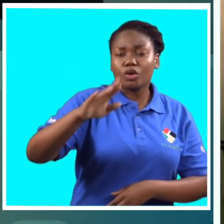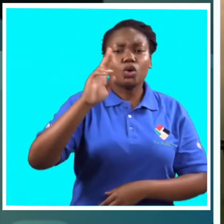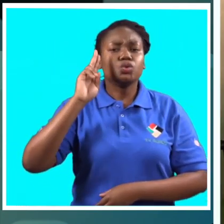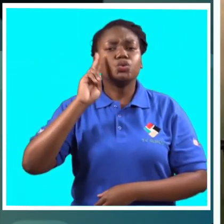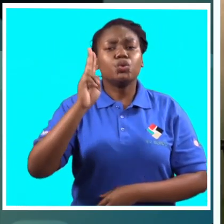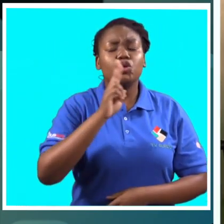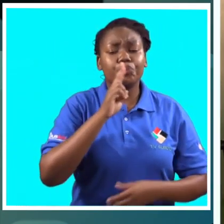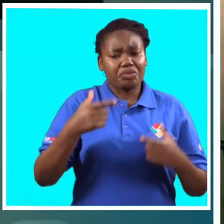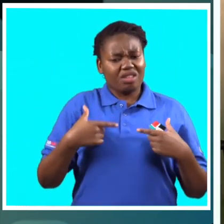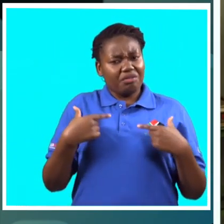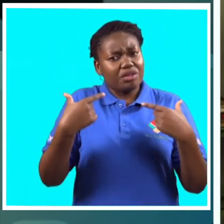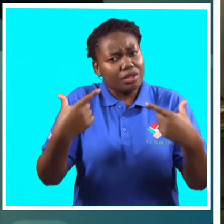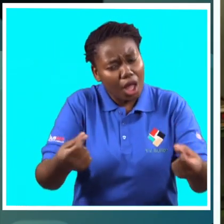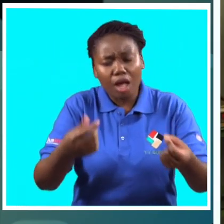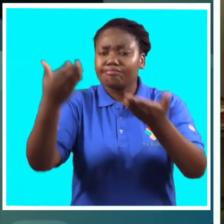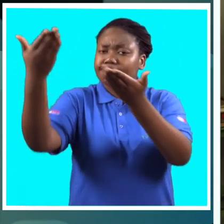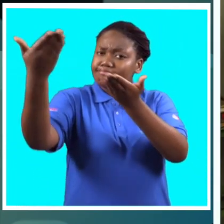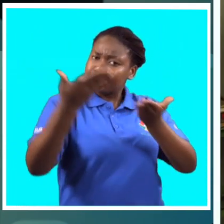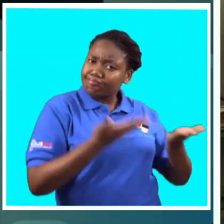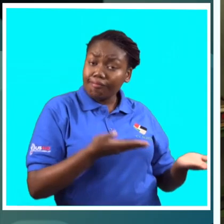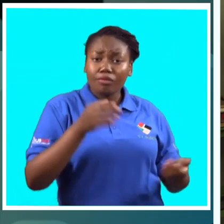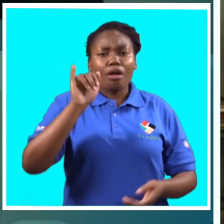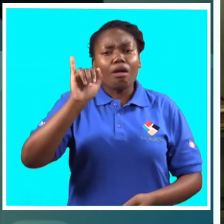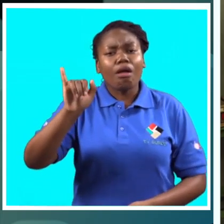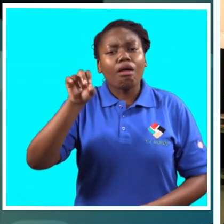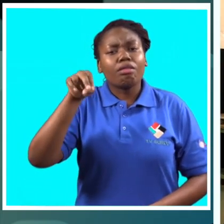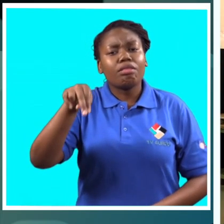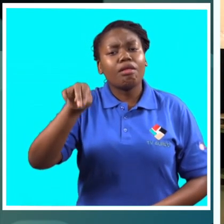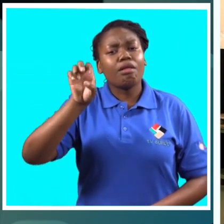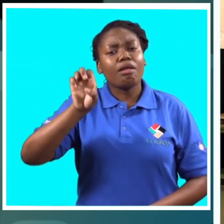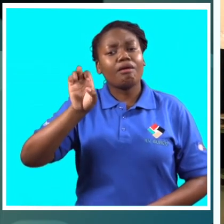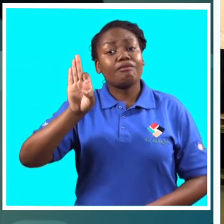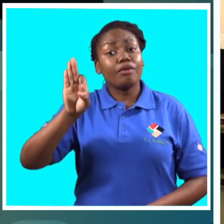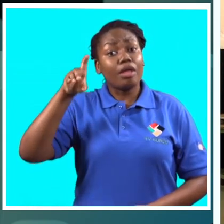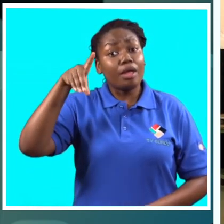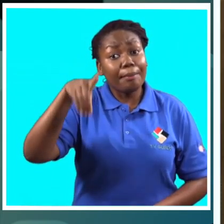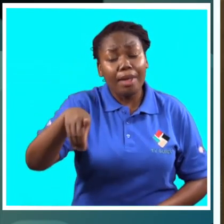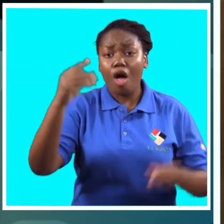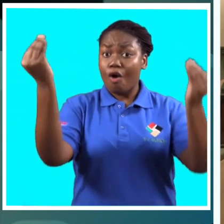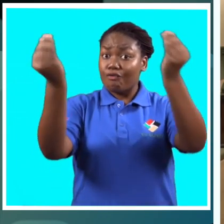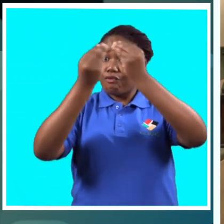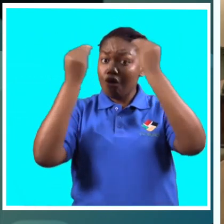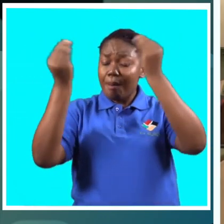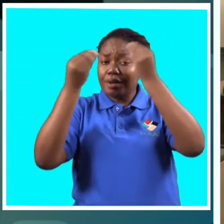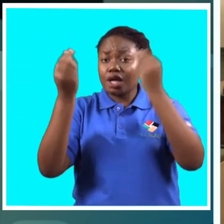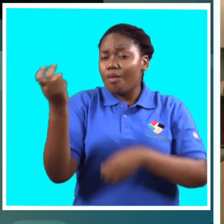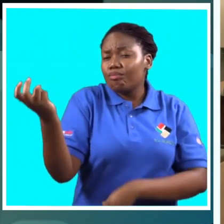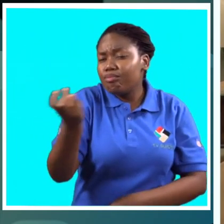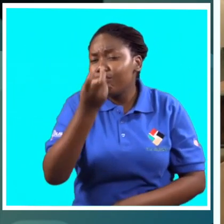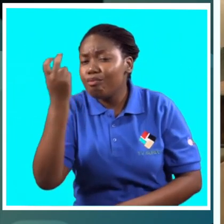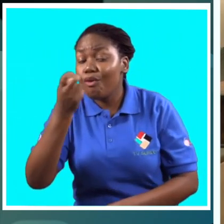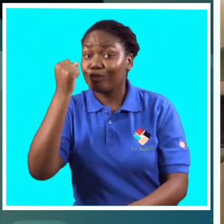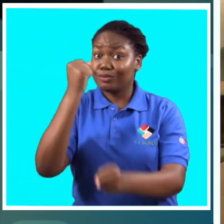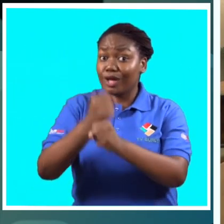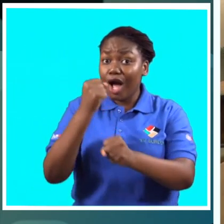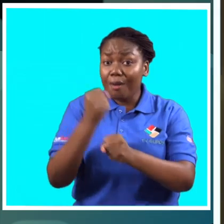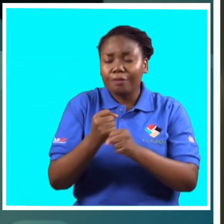todos, né, percebam da mesma maneira, e por não ter metodologias ou técnicas para